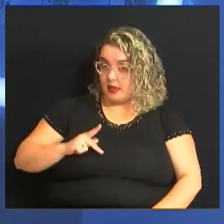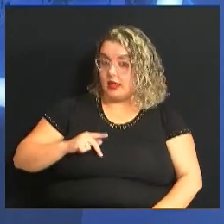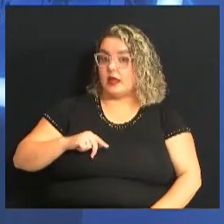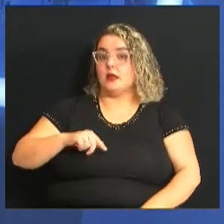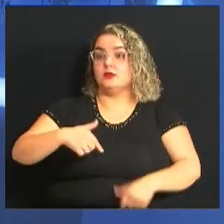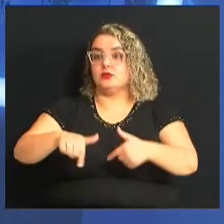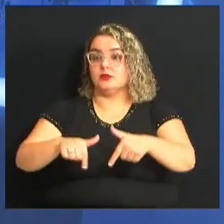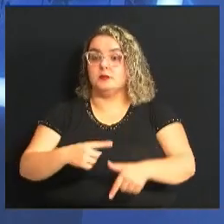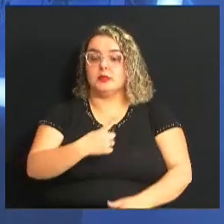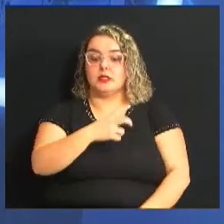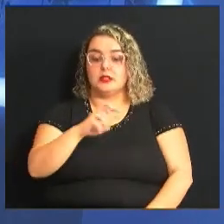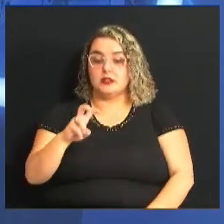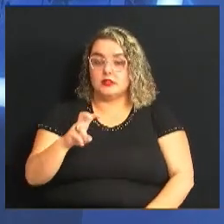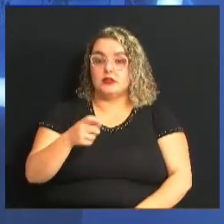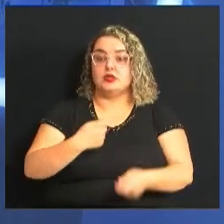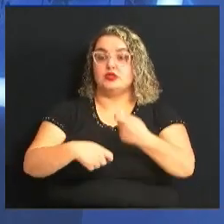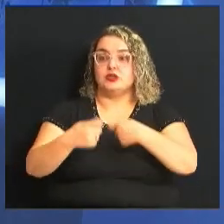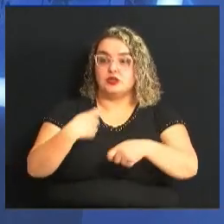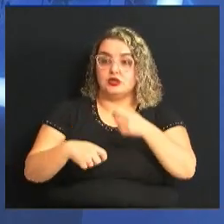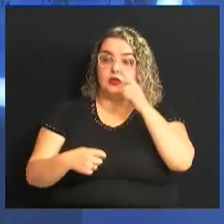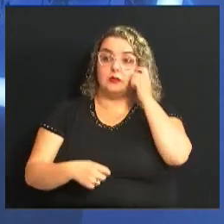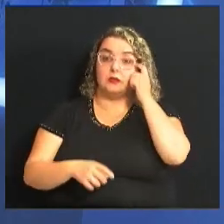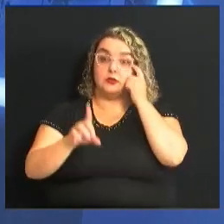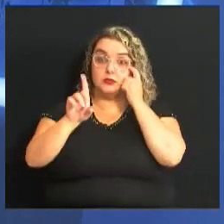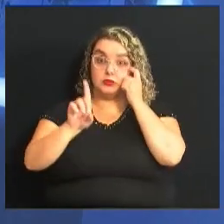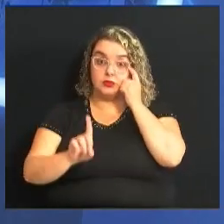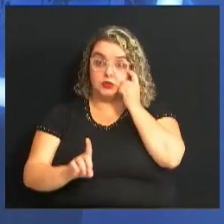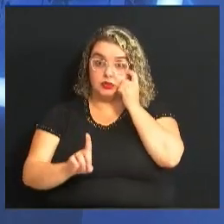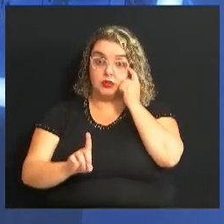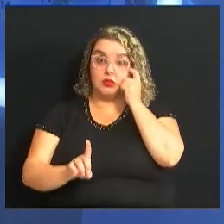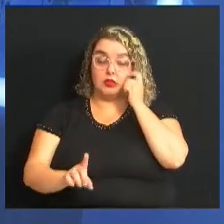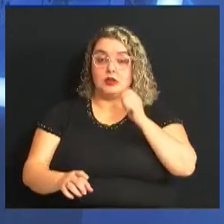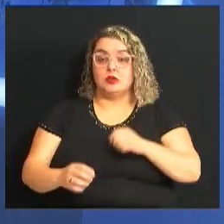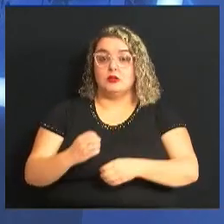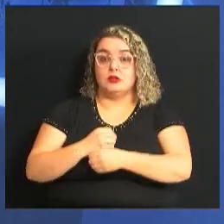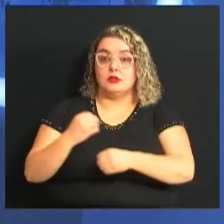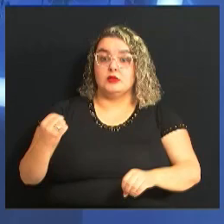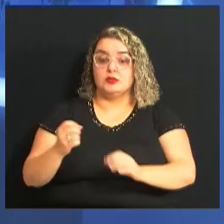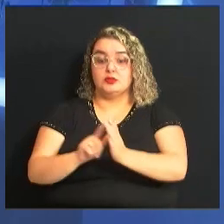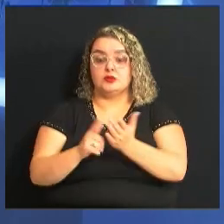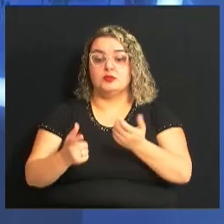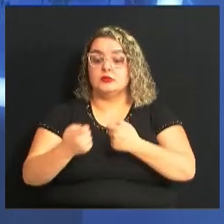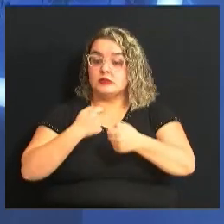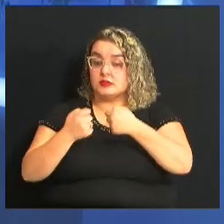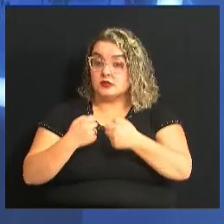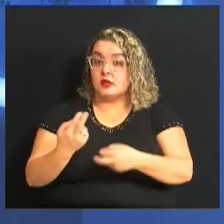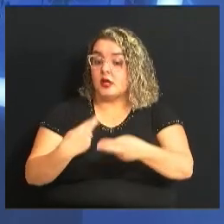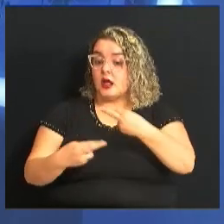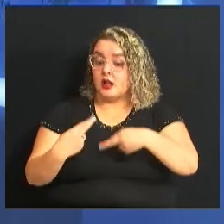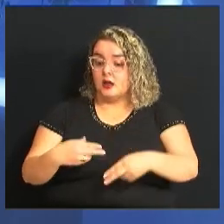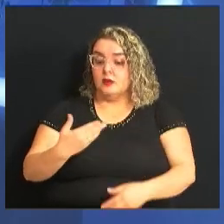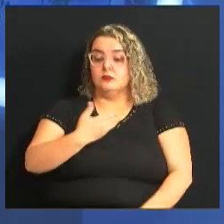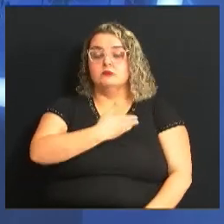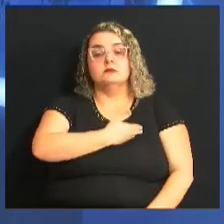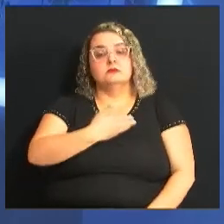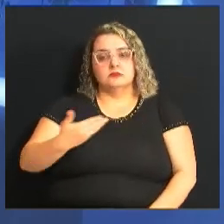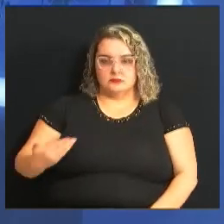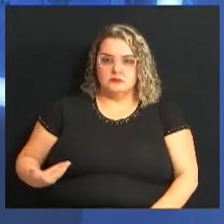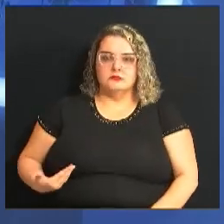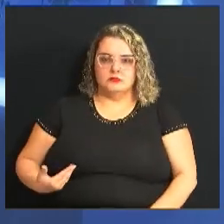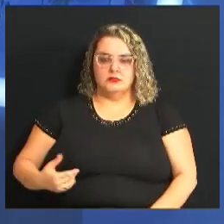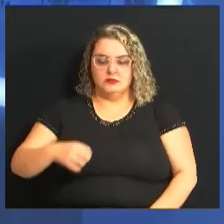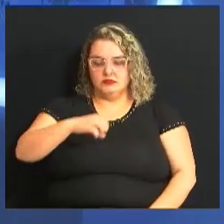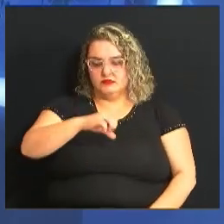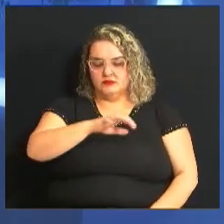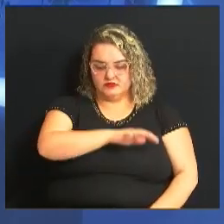Região de Administração, Direito, Engenharia, Jornalismo e Relações Públicas. São 9 regiões do estado